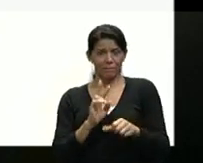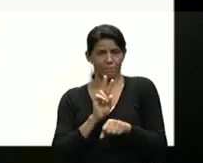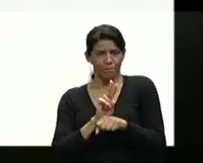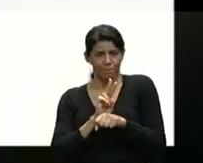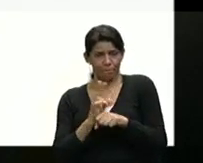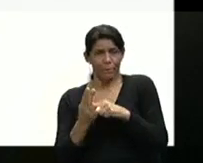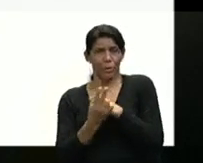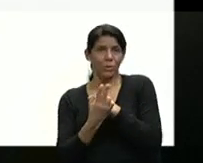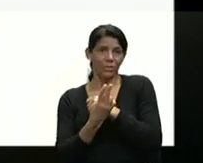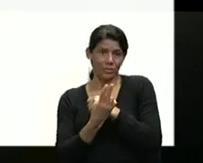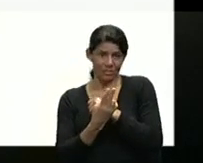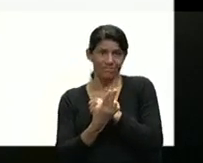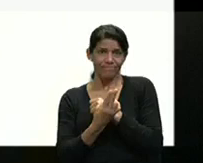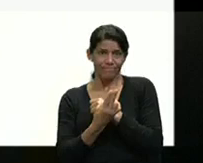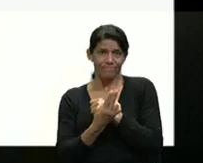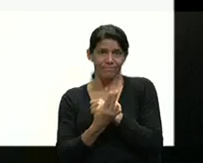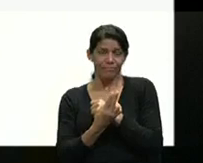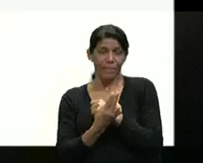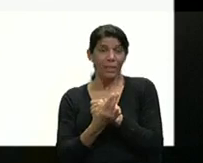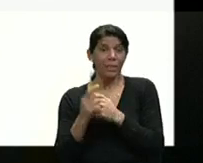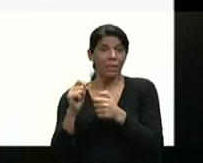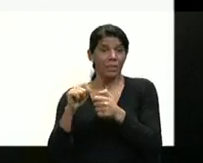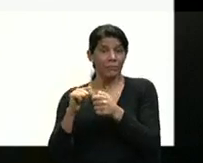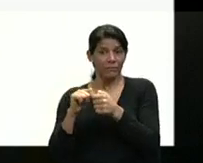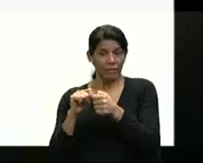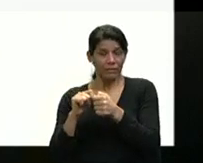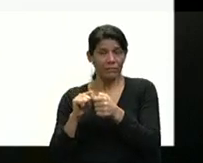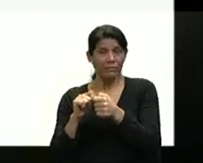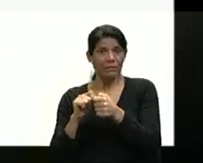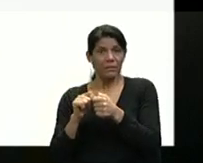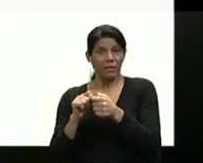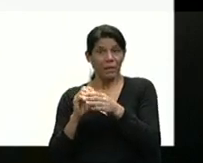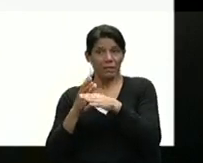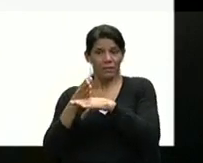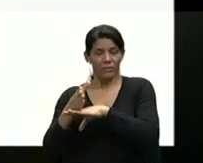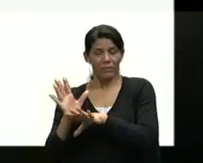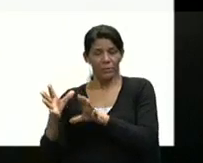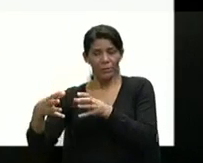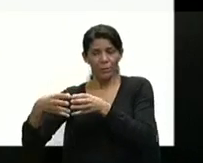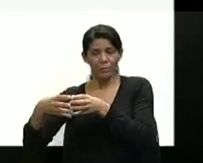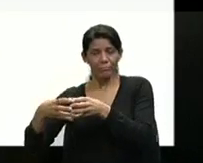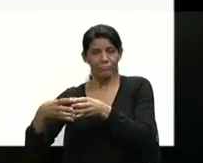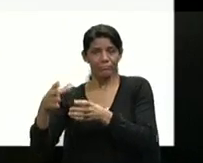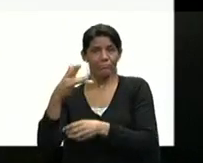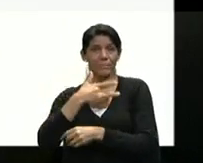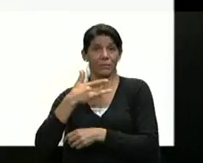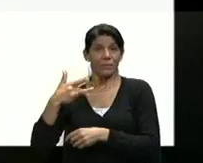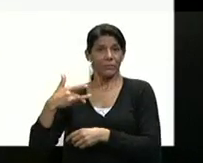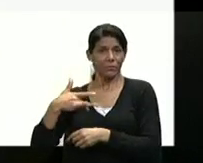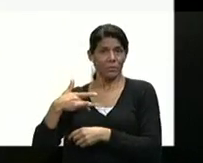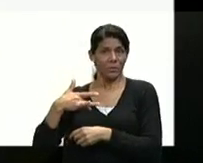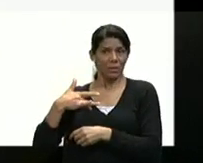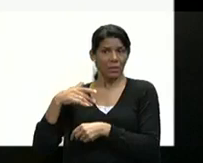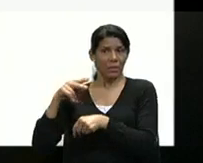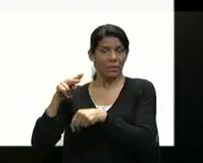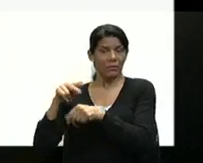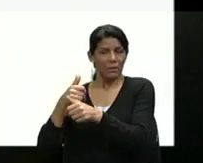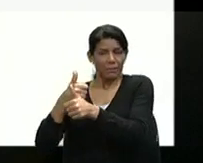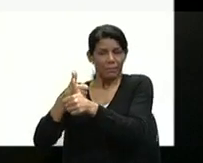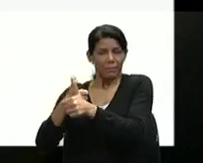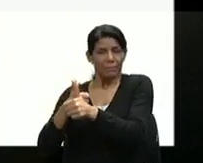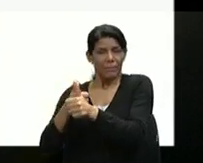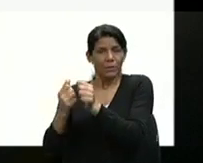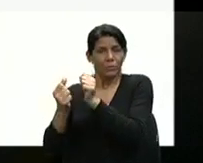feito? Através de ações onde a equipe de saúde ela estará cada vez mais